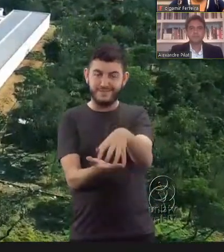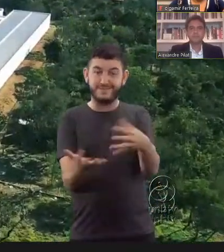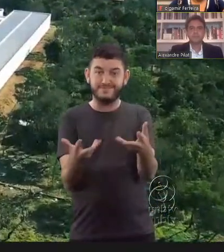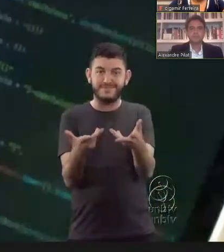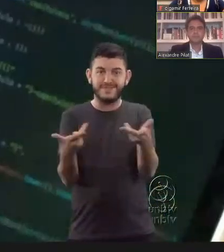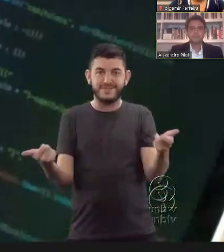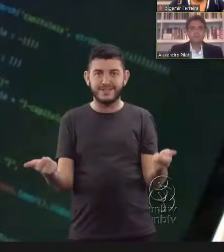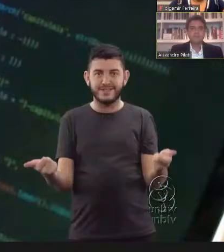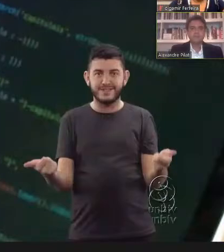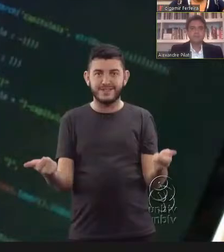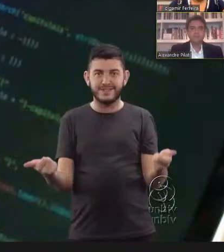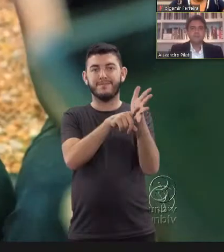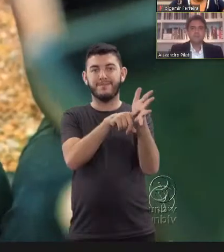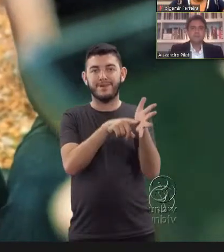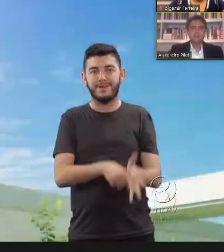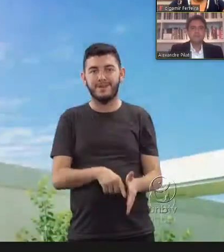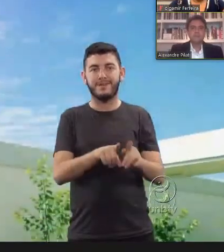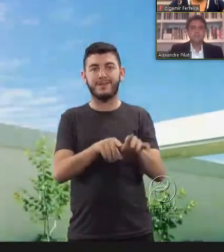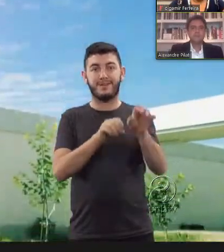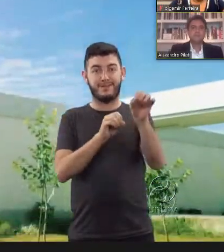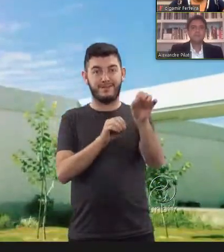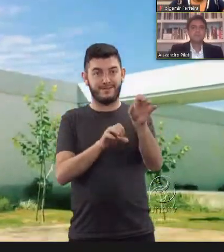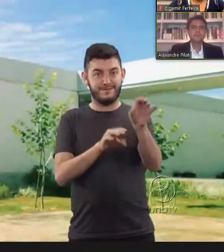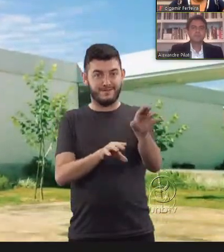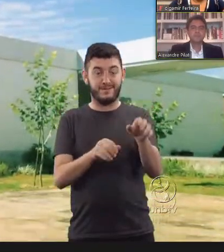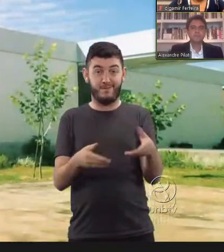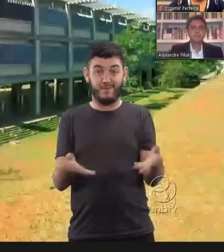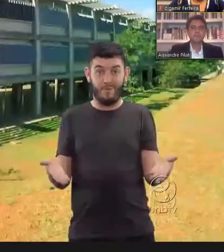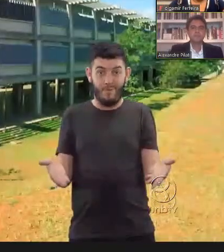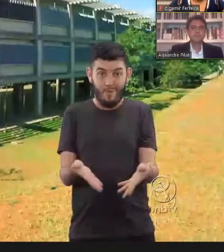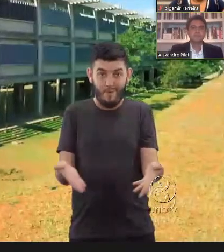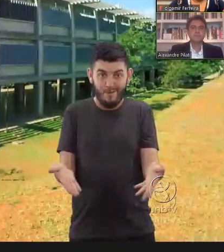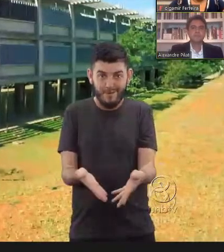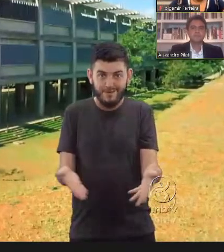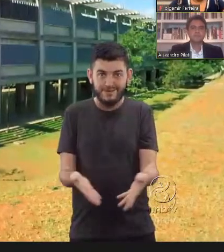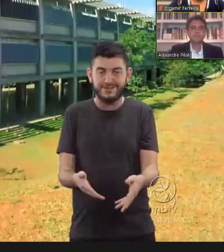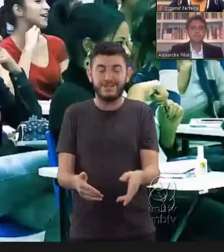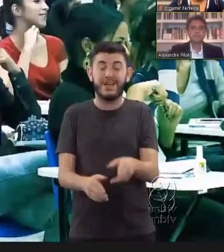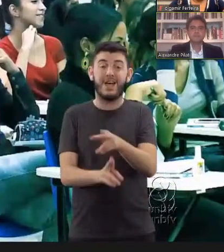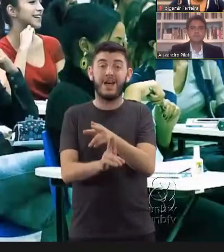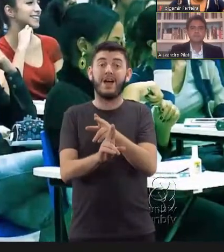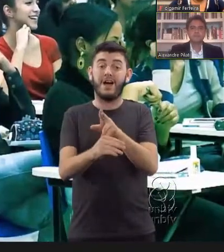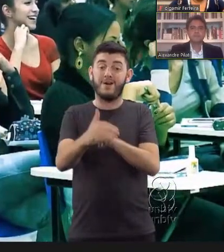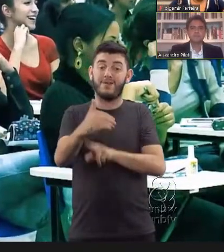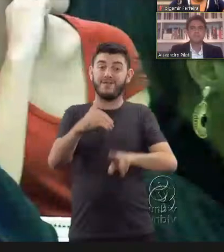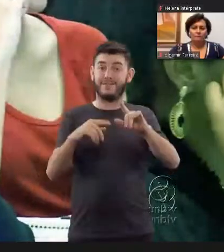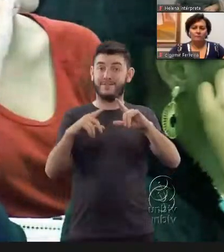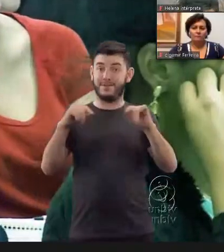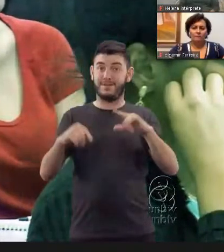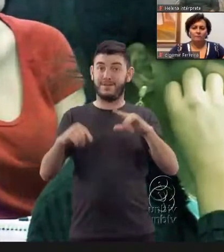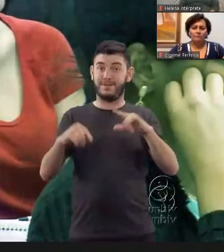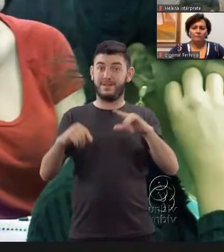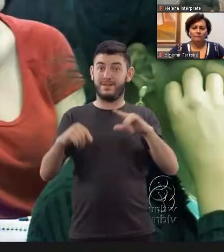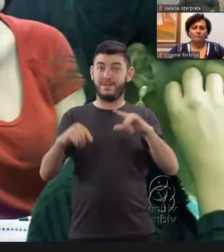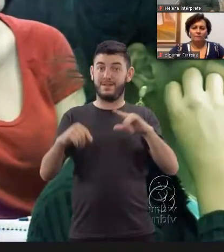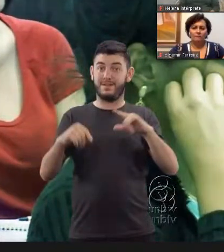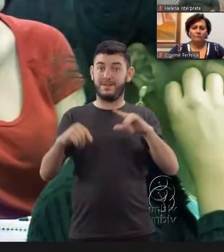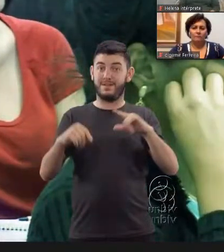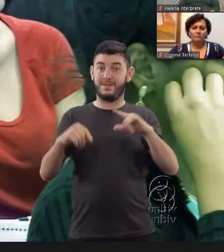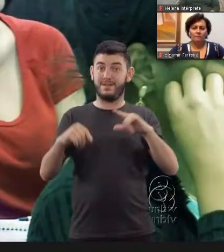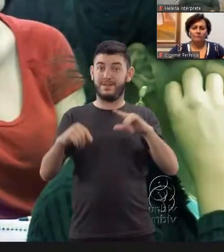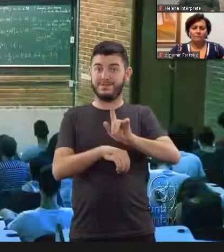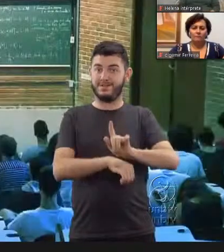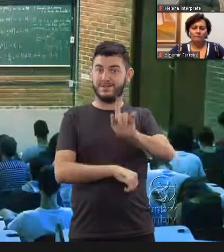de excelência em ensino e pesquisa. Hoje em dia, a Universidade de Brasília possui 138 cursos